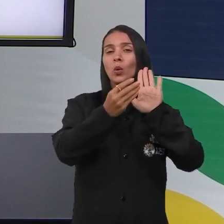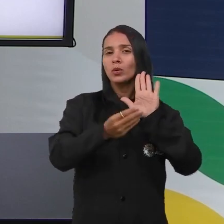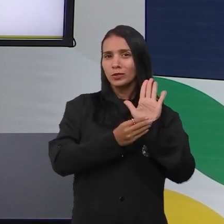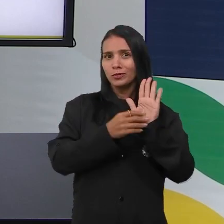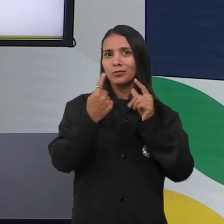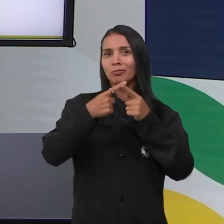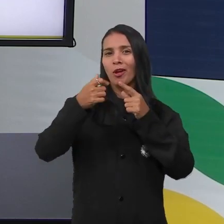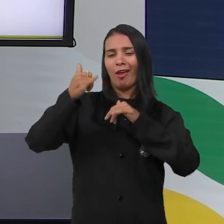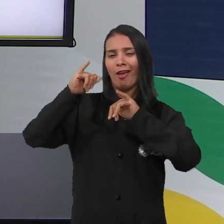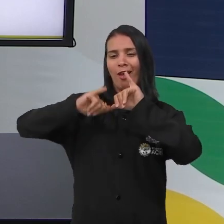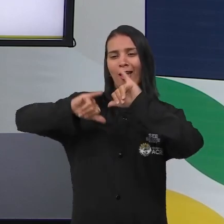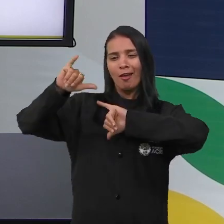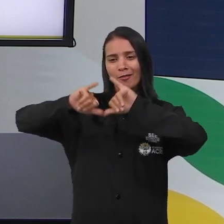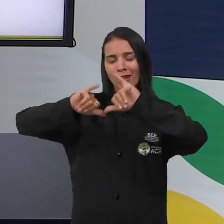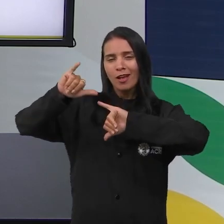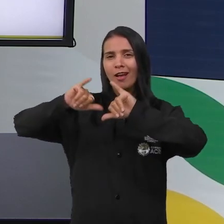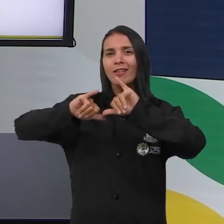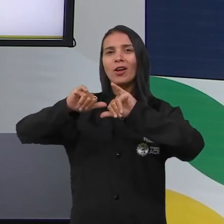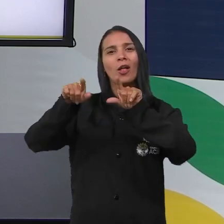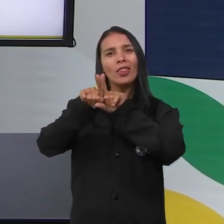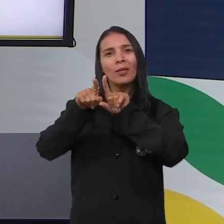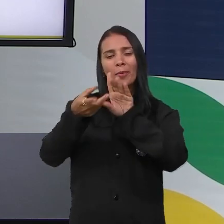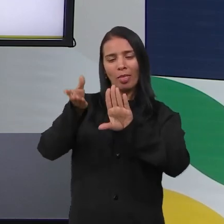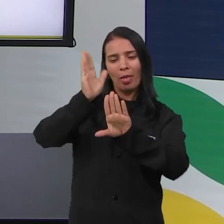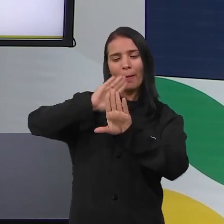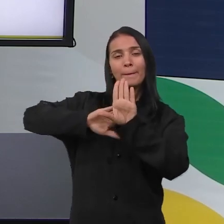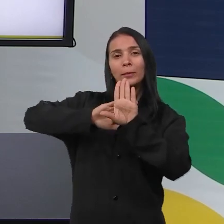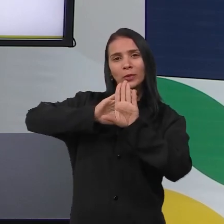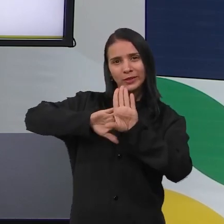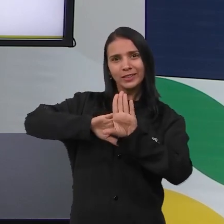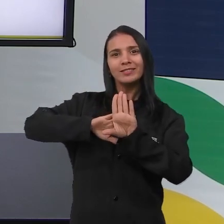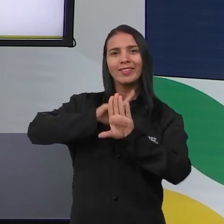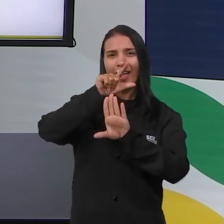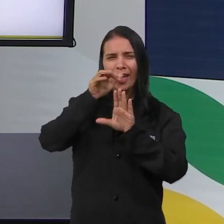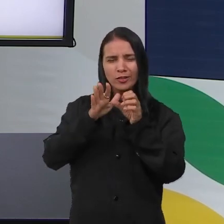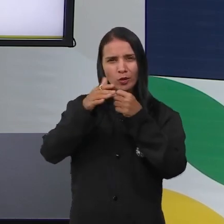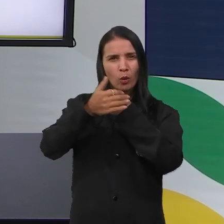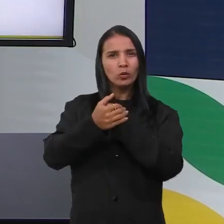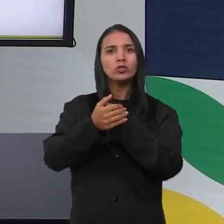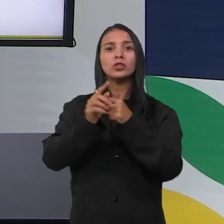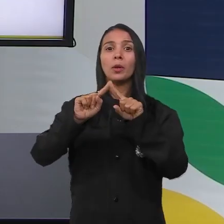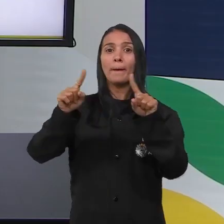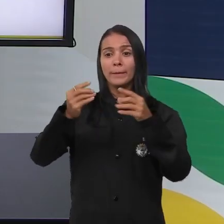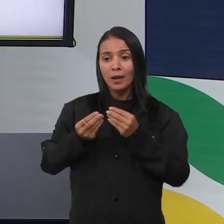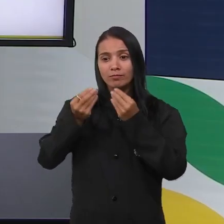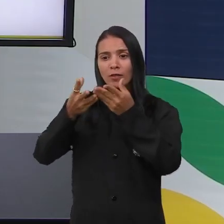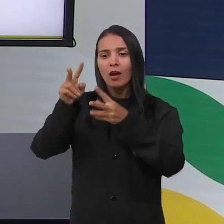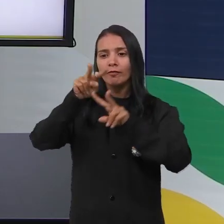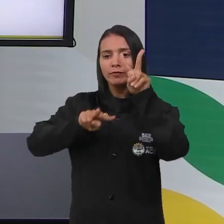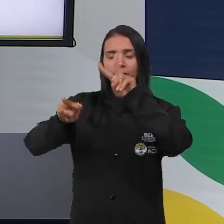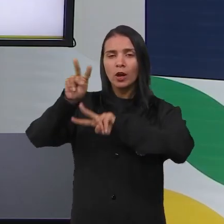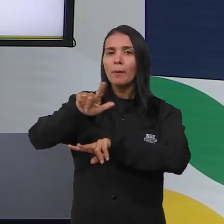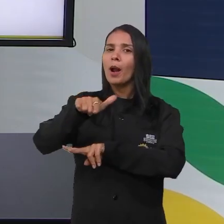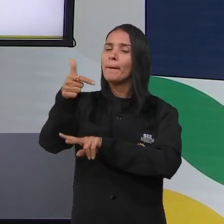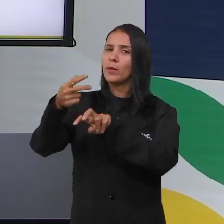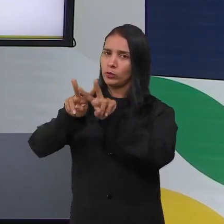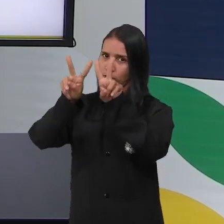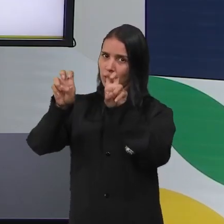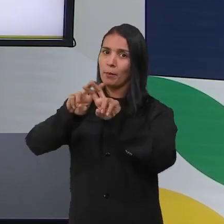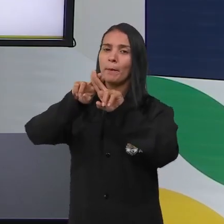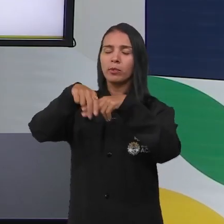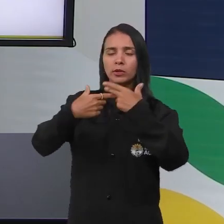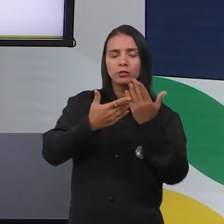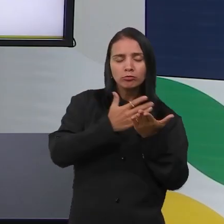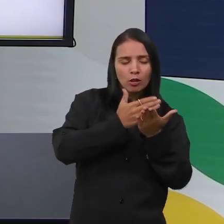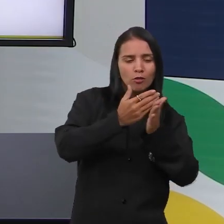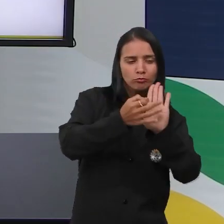como um pano de fundo para te orientar e te dar visibilidade a determinado tema. E aí, a partir daí, você começa a ter uma análise crítica quando